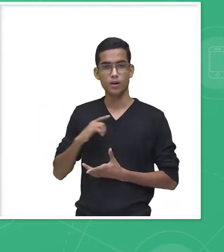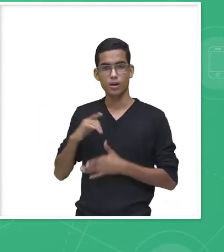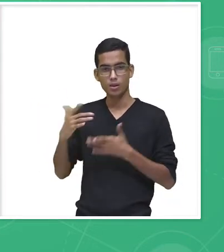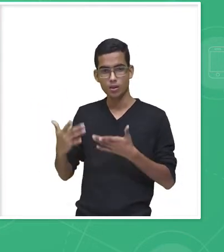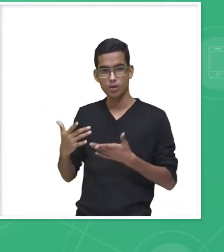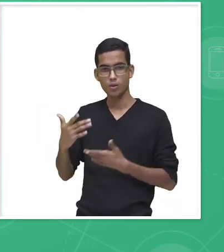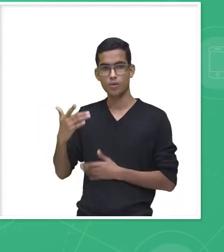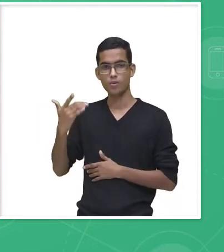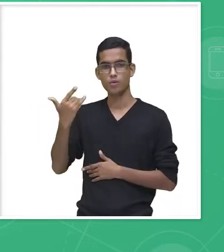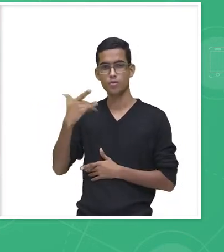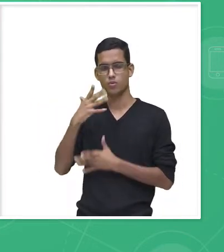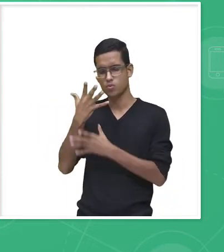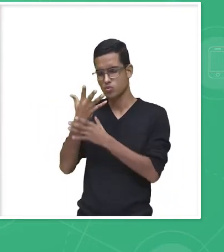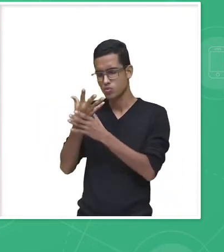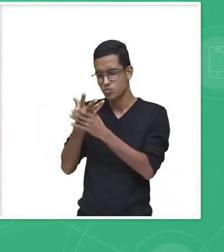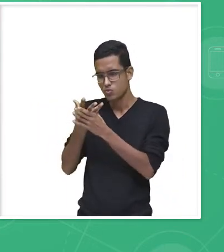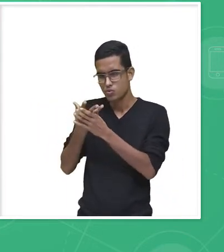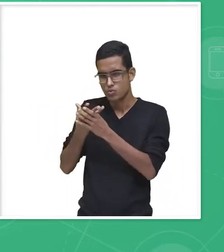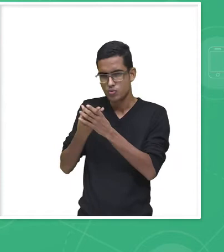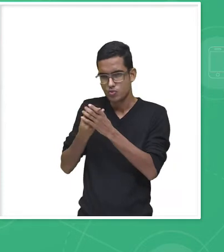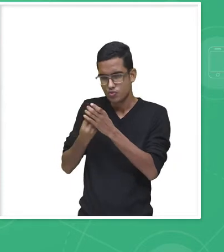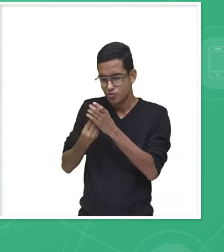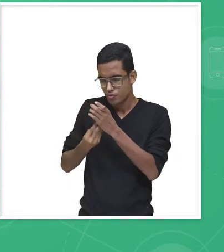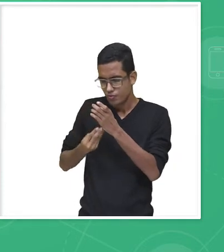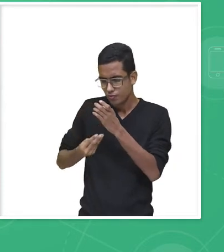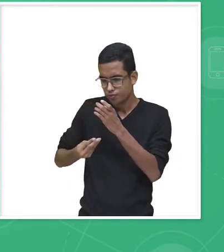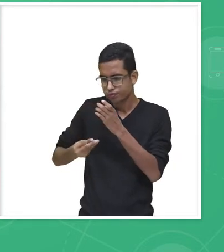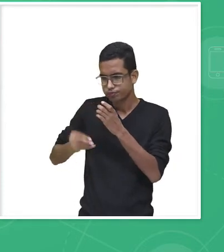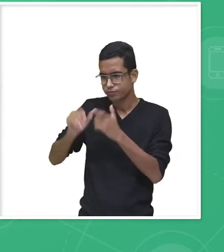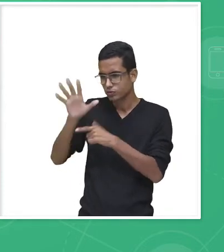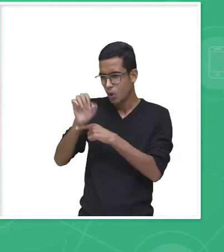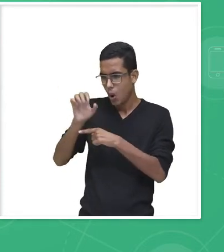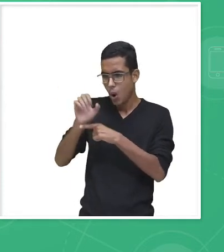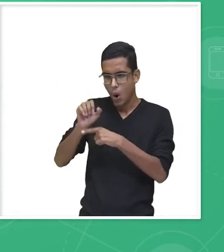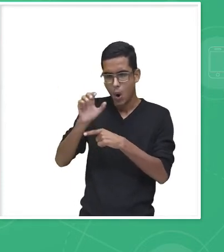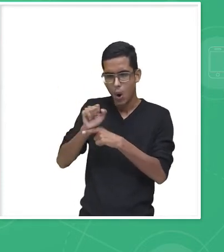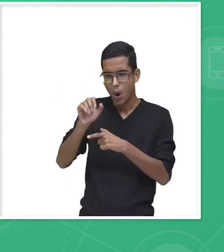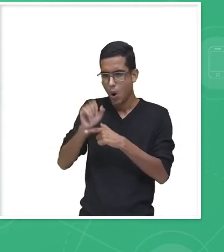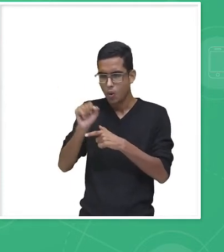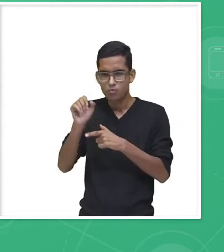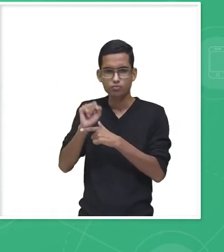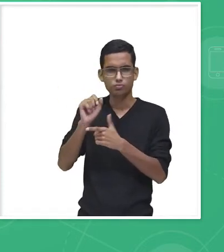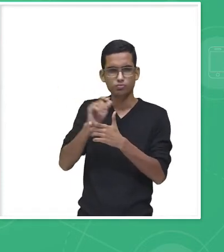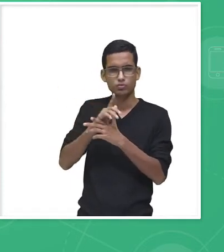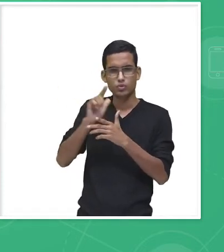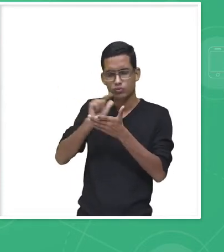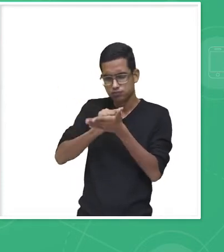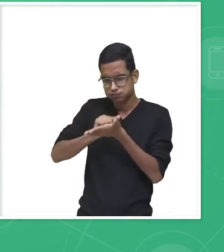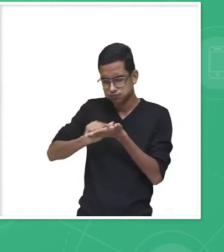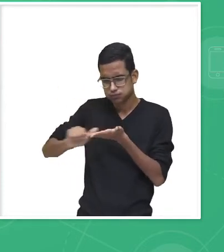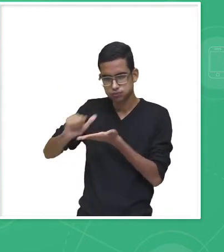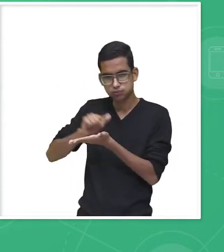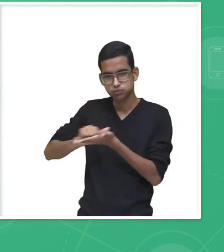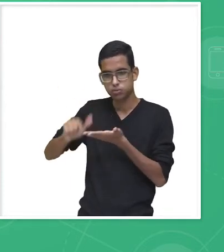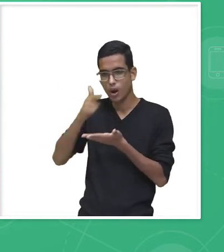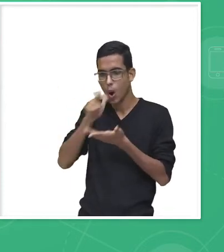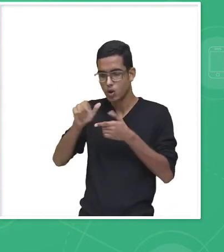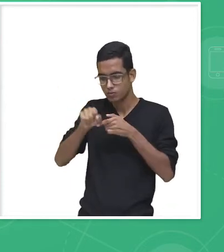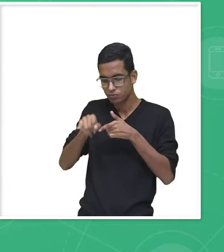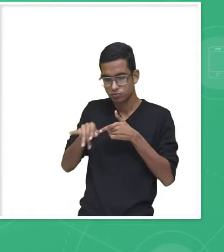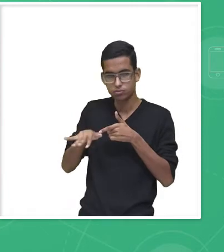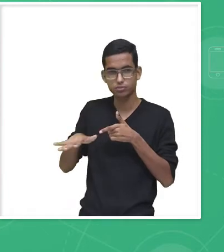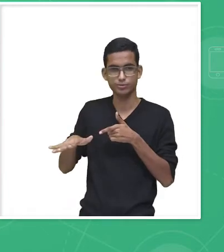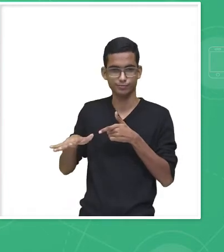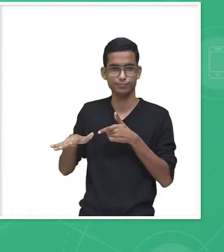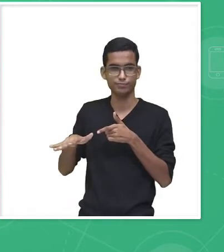corpo eliminando o que não vai ser necessário para formar a urina é que nessa região central eu tenho né a formação